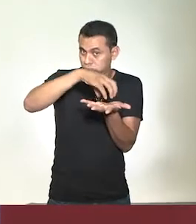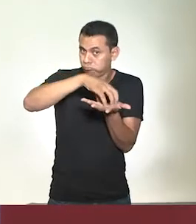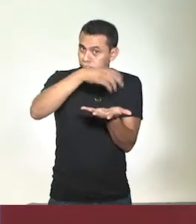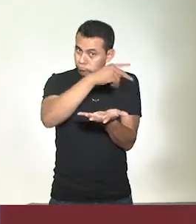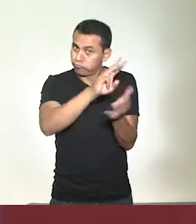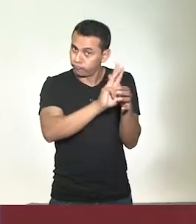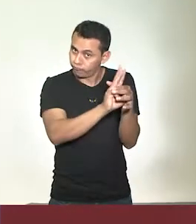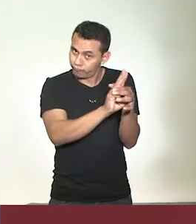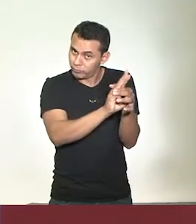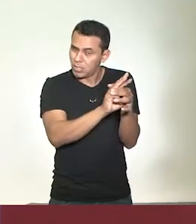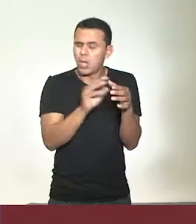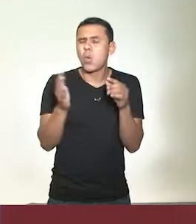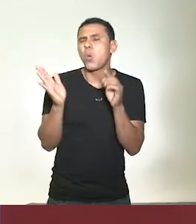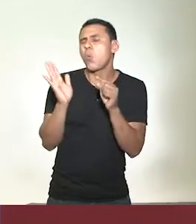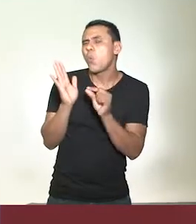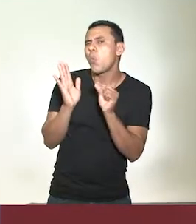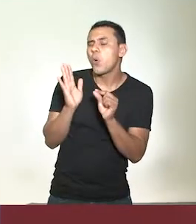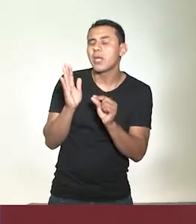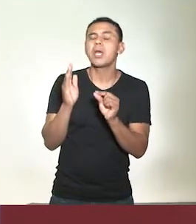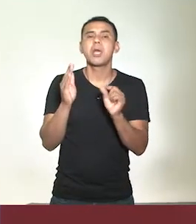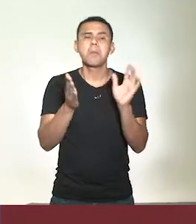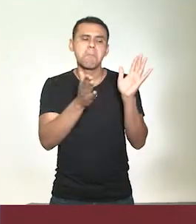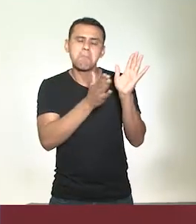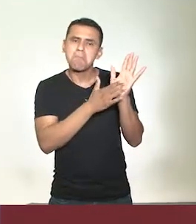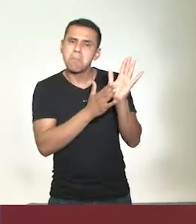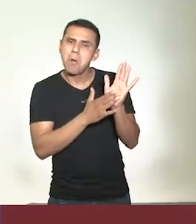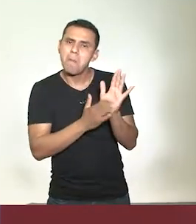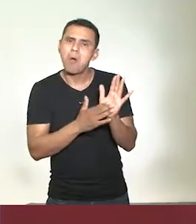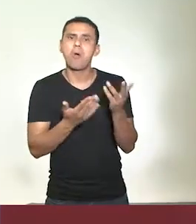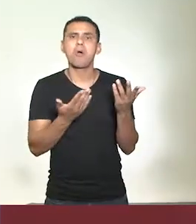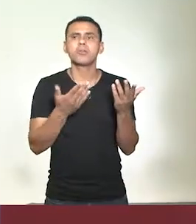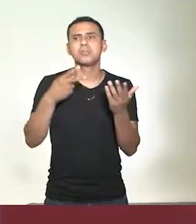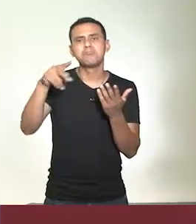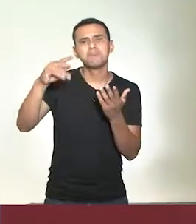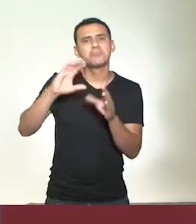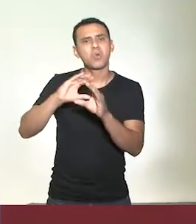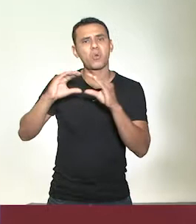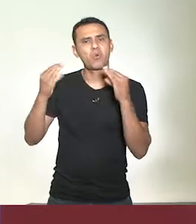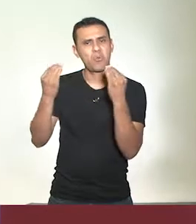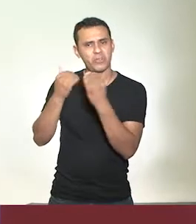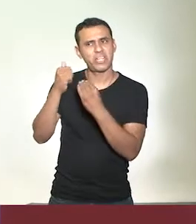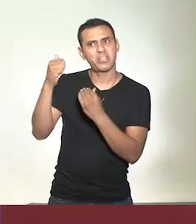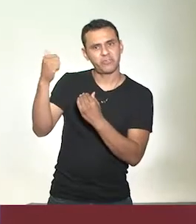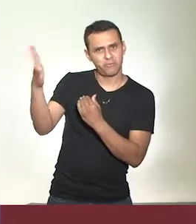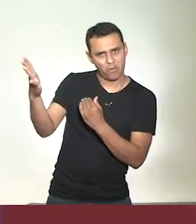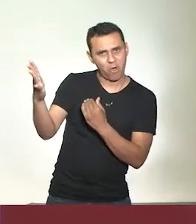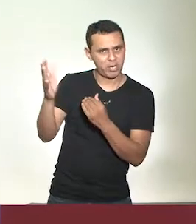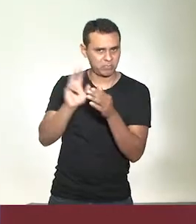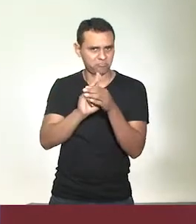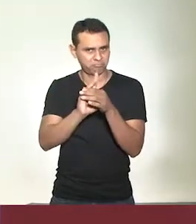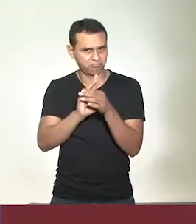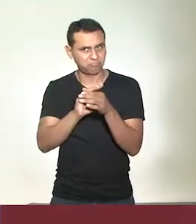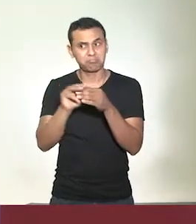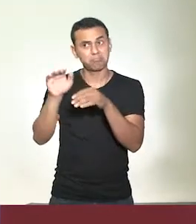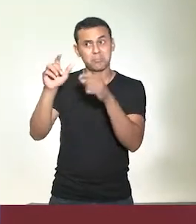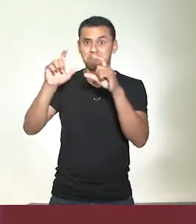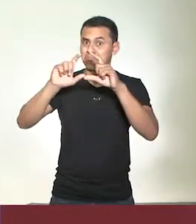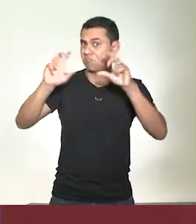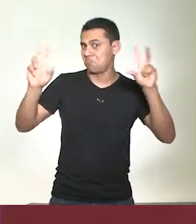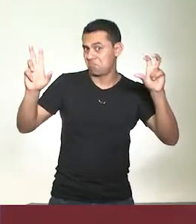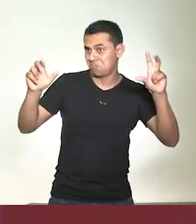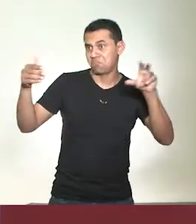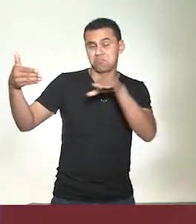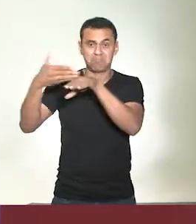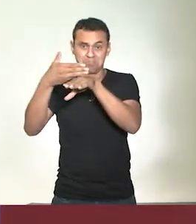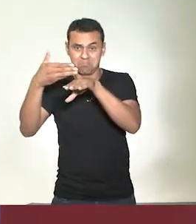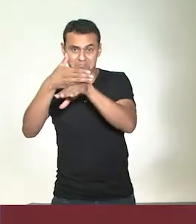ele vai tratar das propostas da comunidade externa da Universidade através da chamada pública